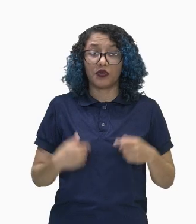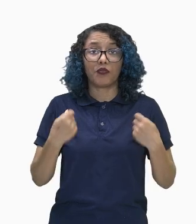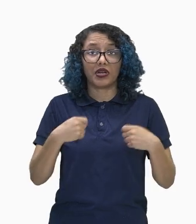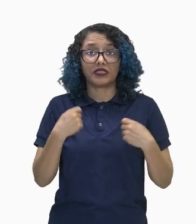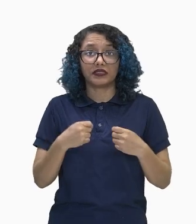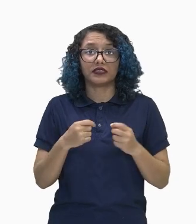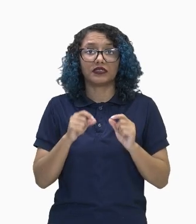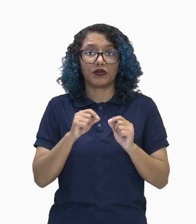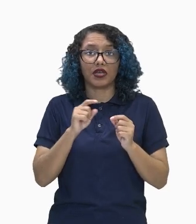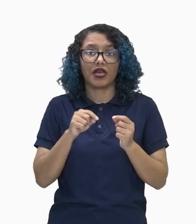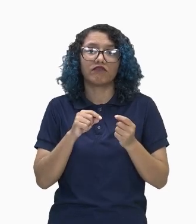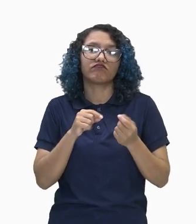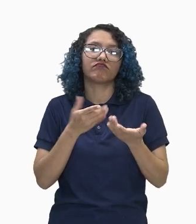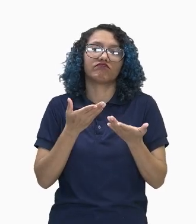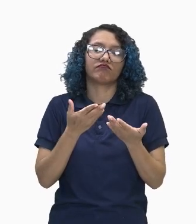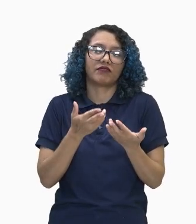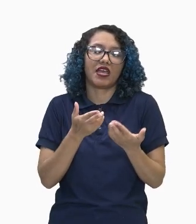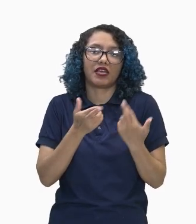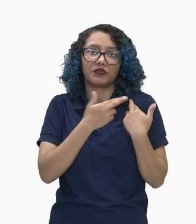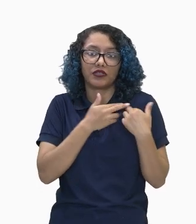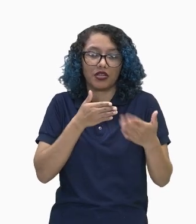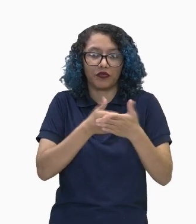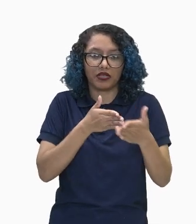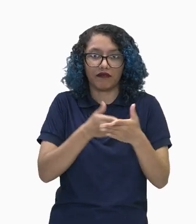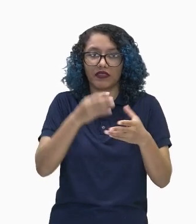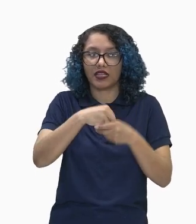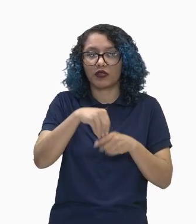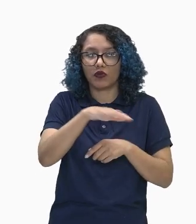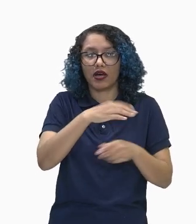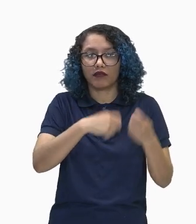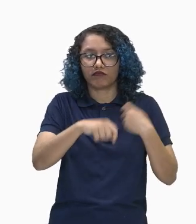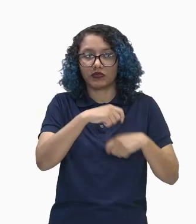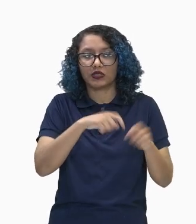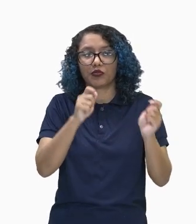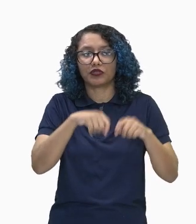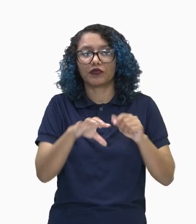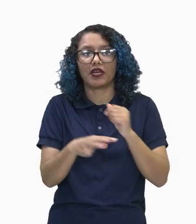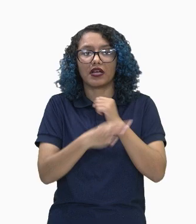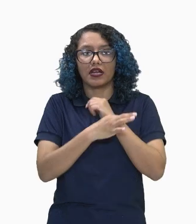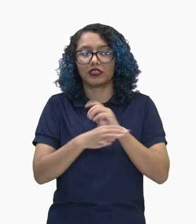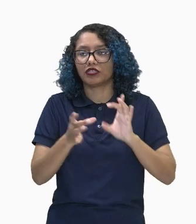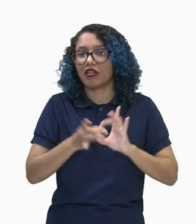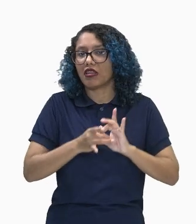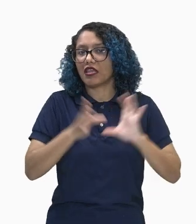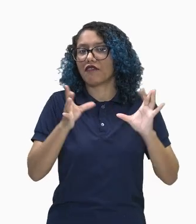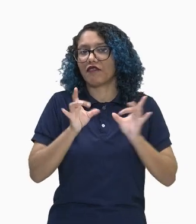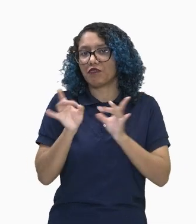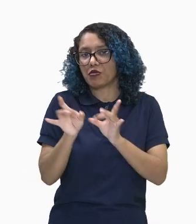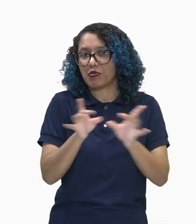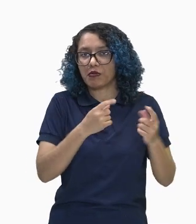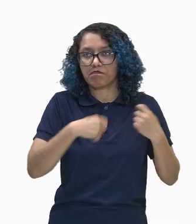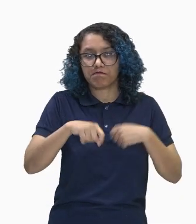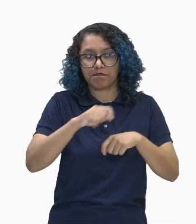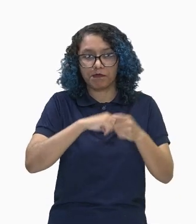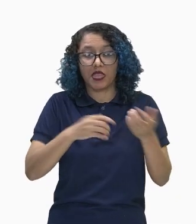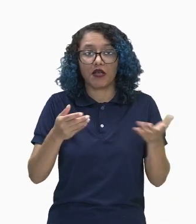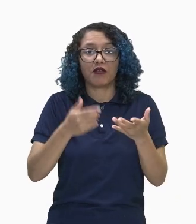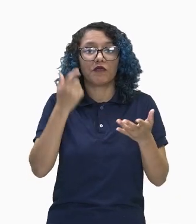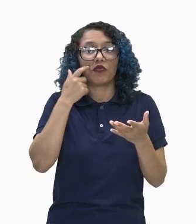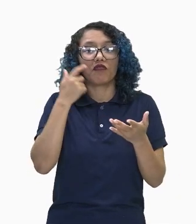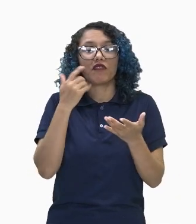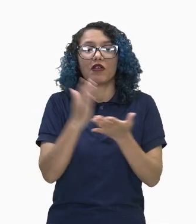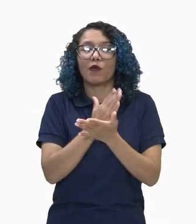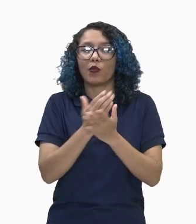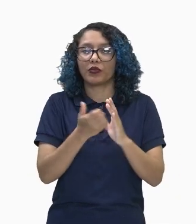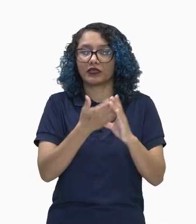na economia, garantindo o livre mercado. E aí nós vamos ver algumas características,